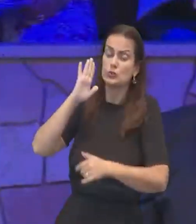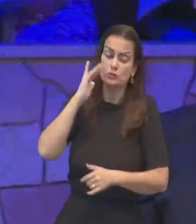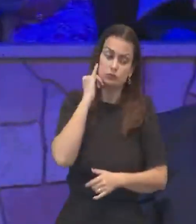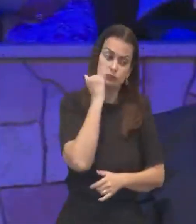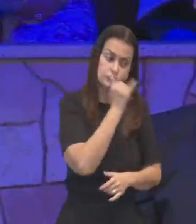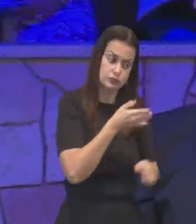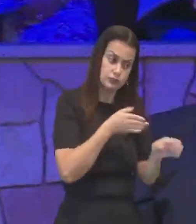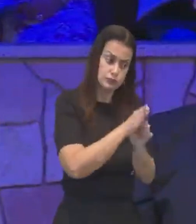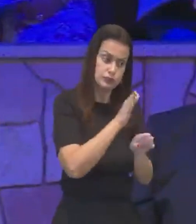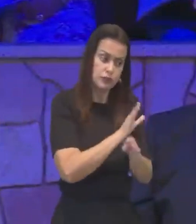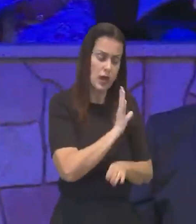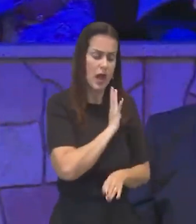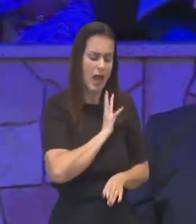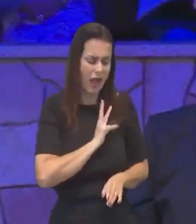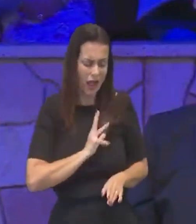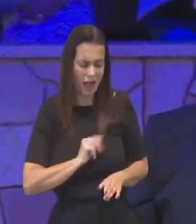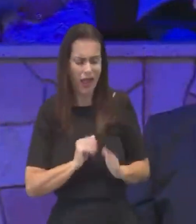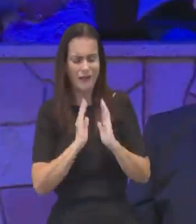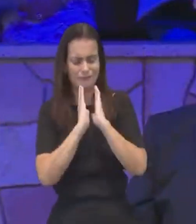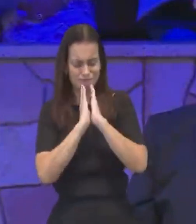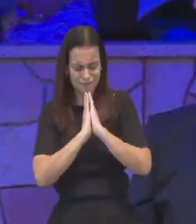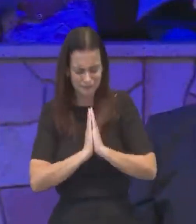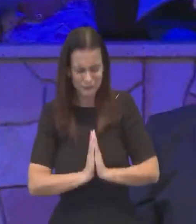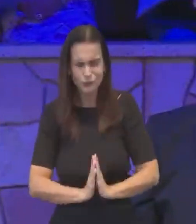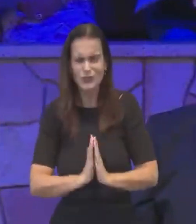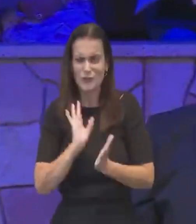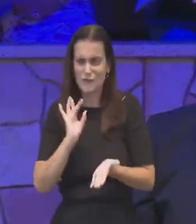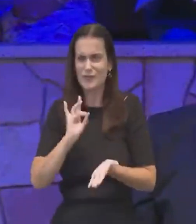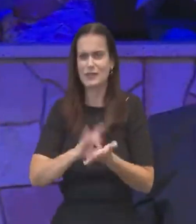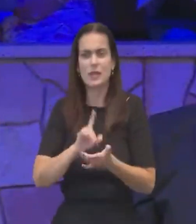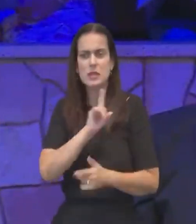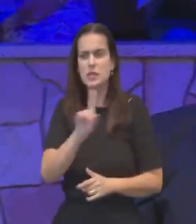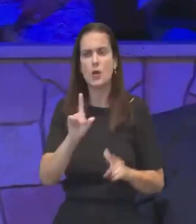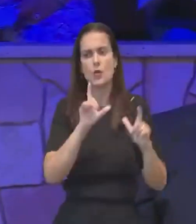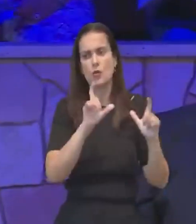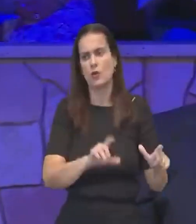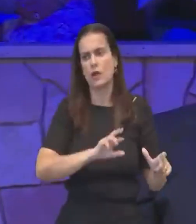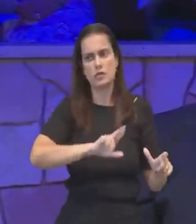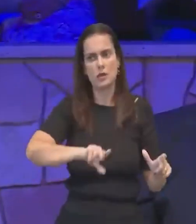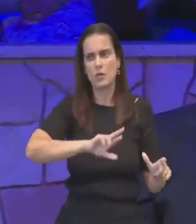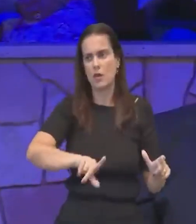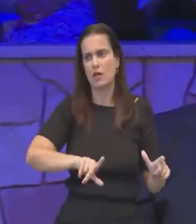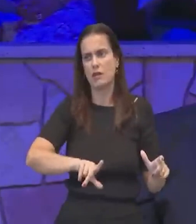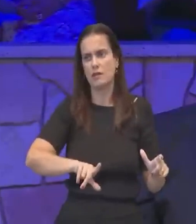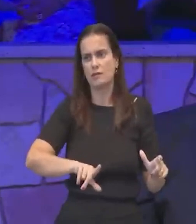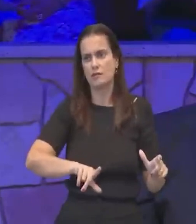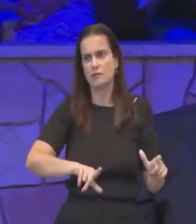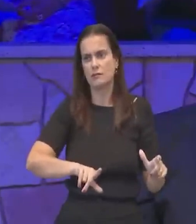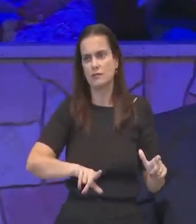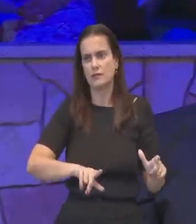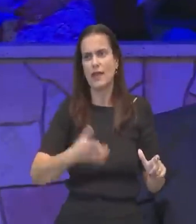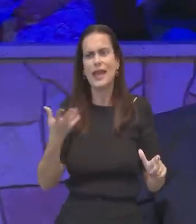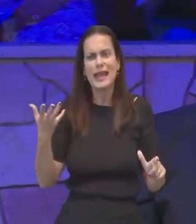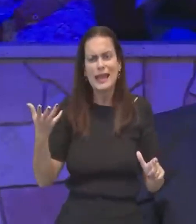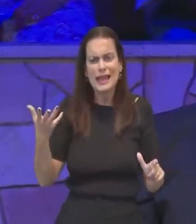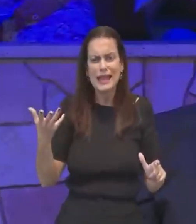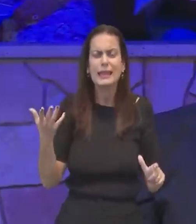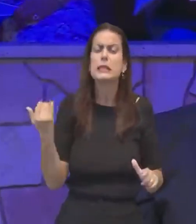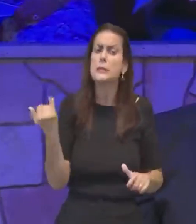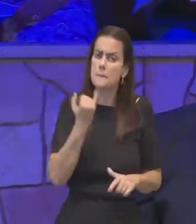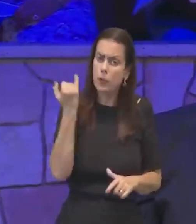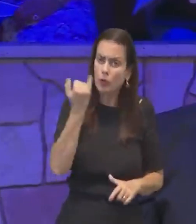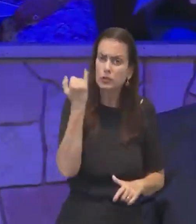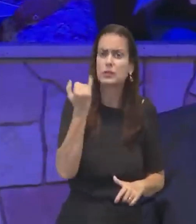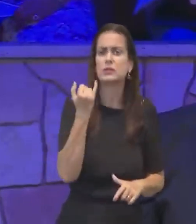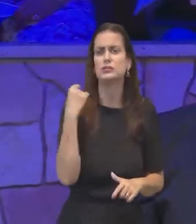de uma adoração genuína. Não era sobre o lugar. Como é lindo e é importante